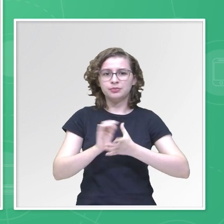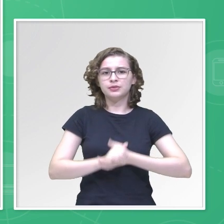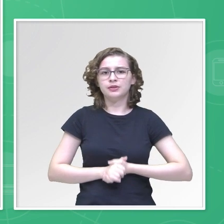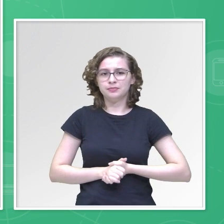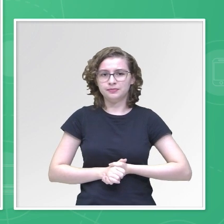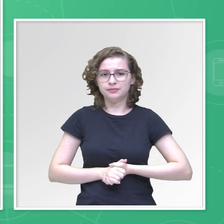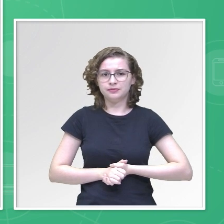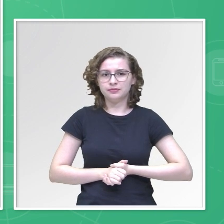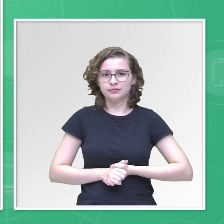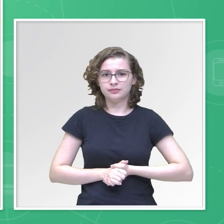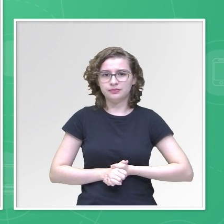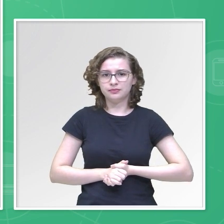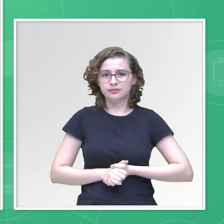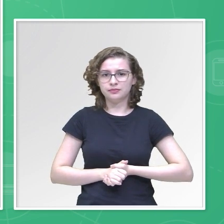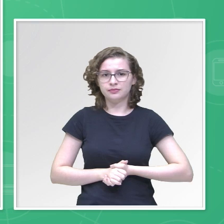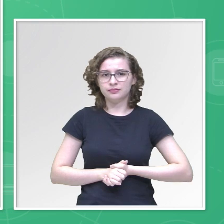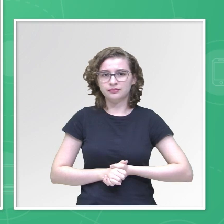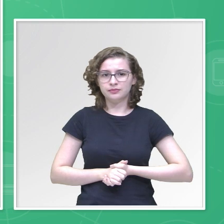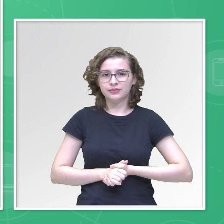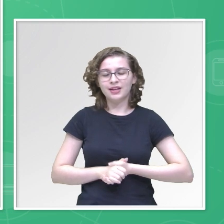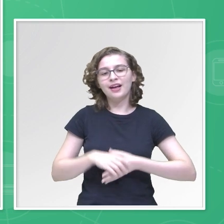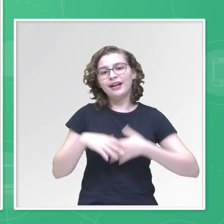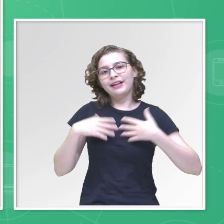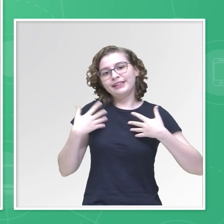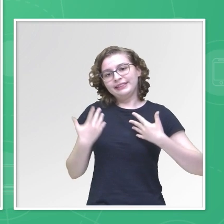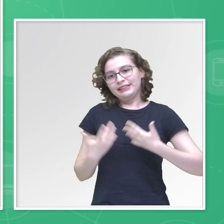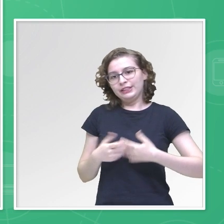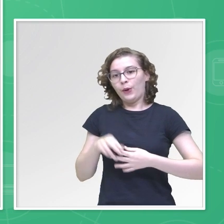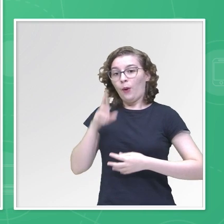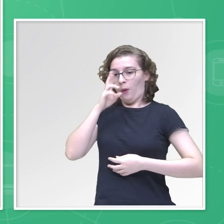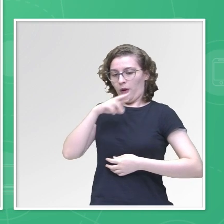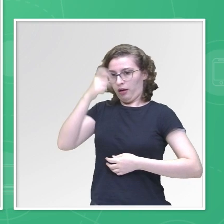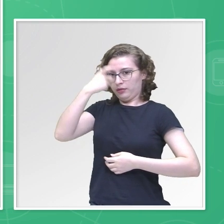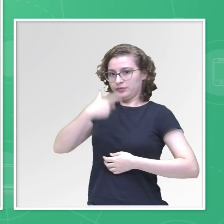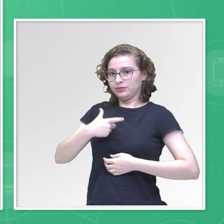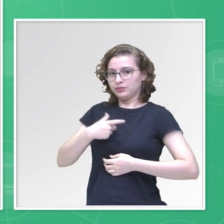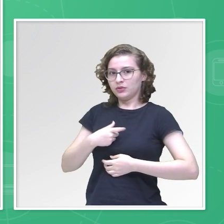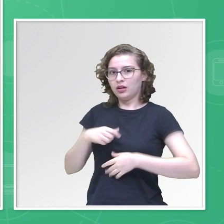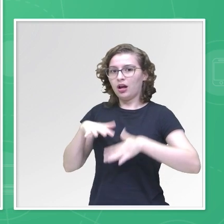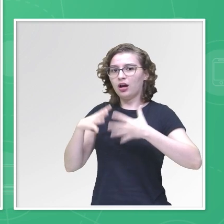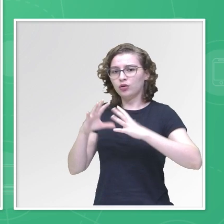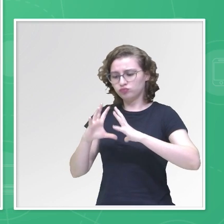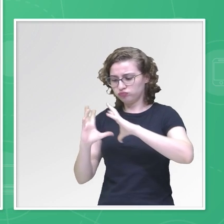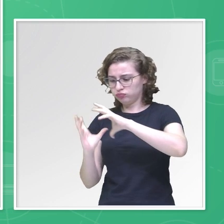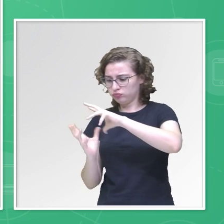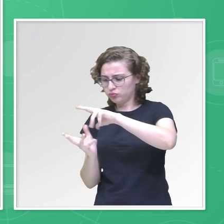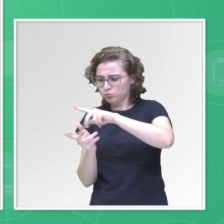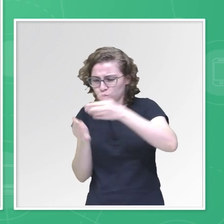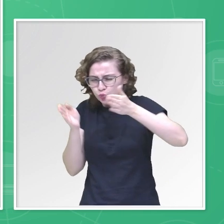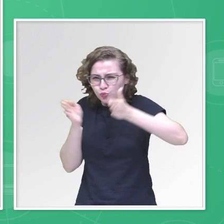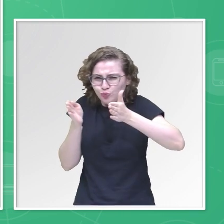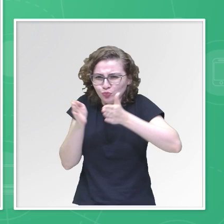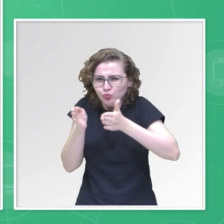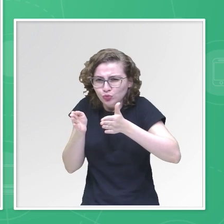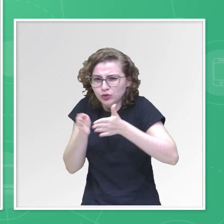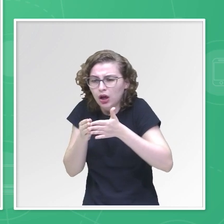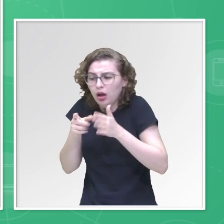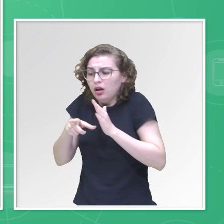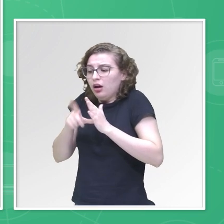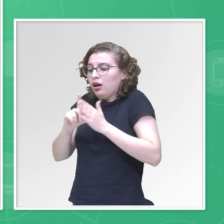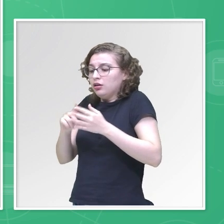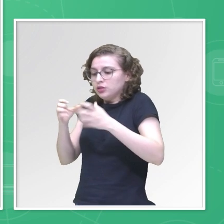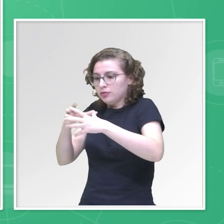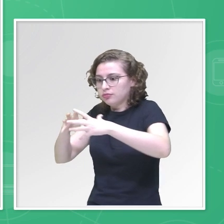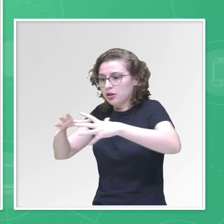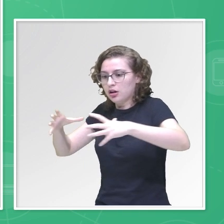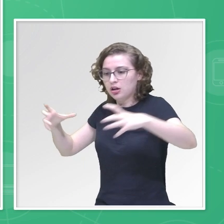pequena fábula de Franz Kafka a disse o rato o mundo torna-se a cada dia mais estreito a princípio era tão